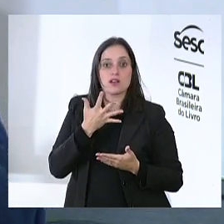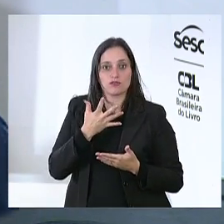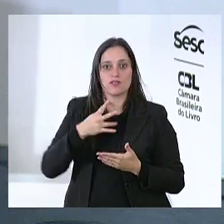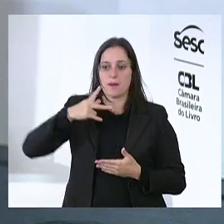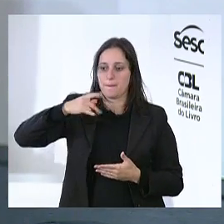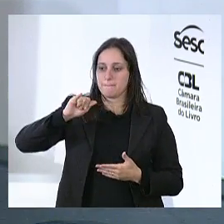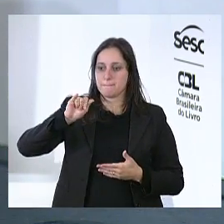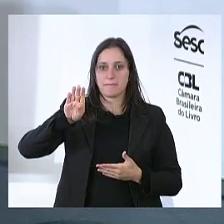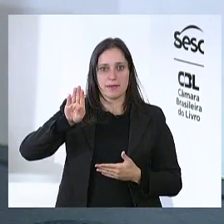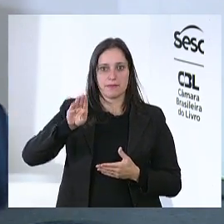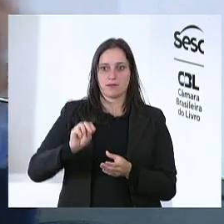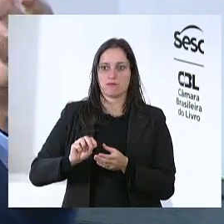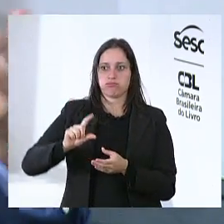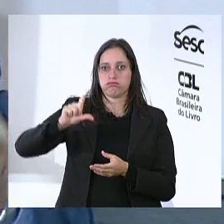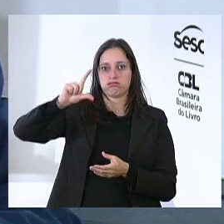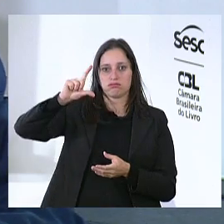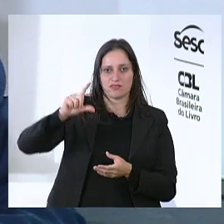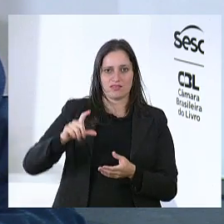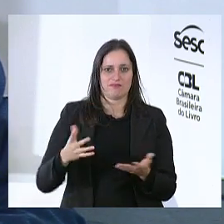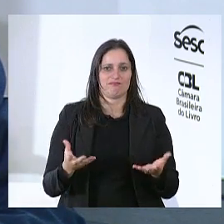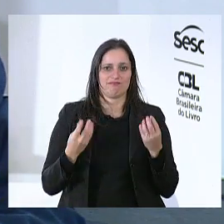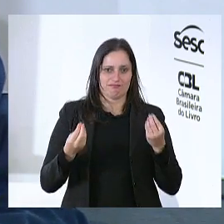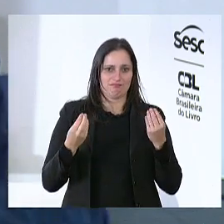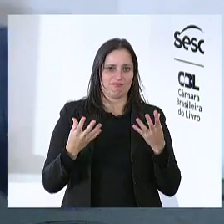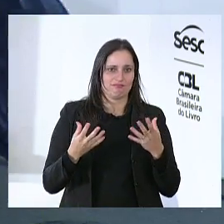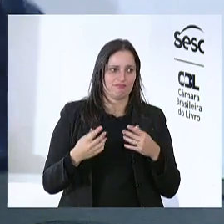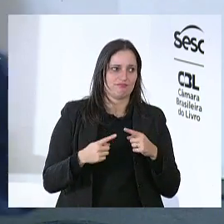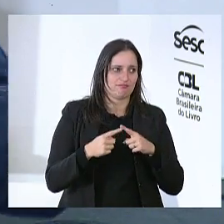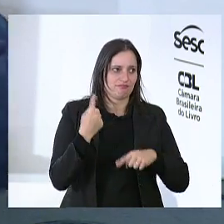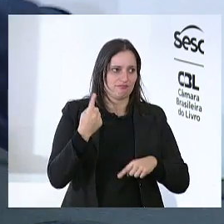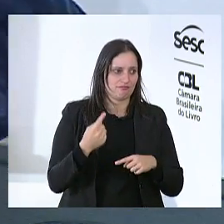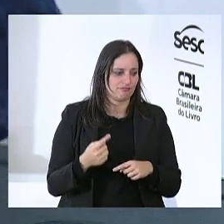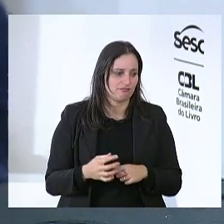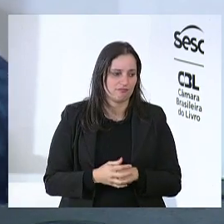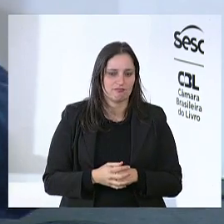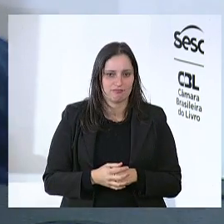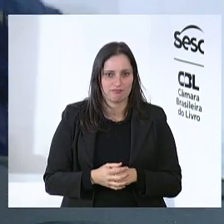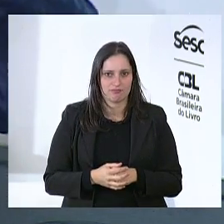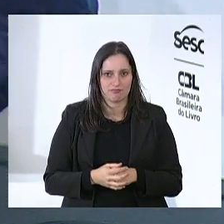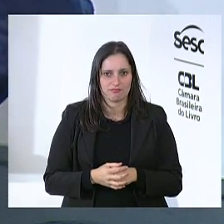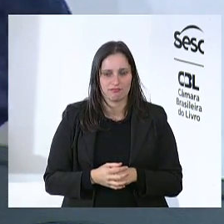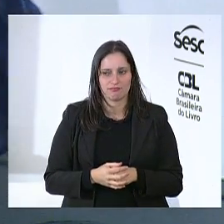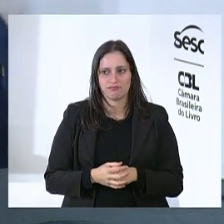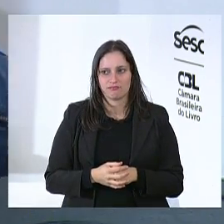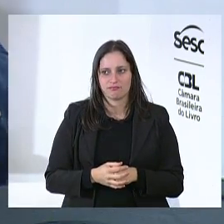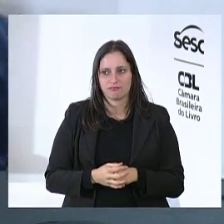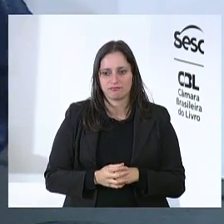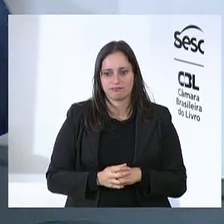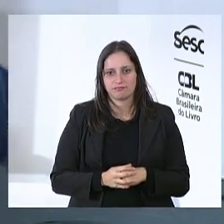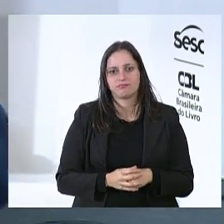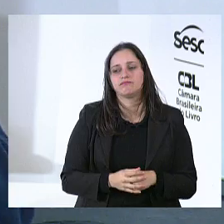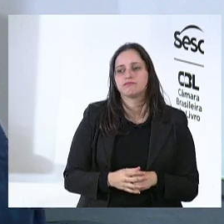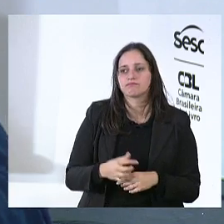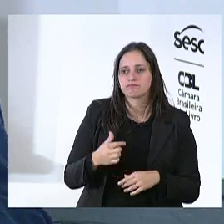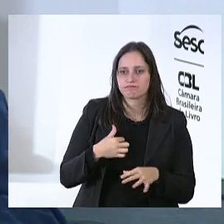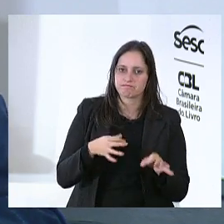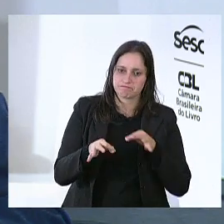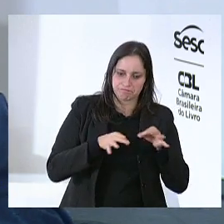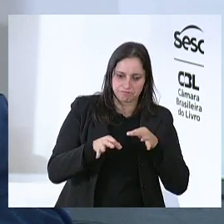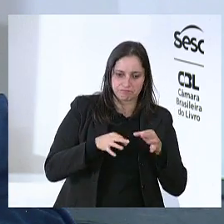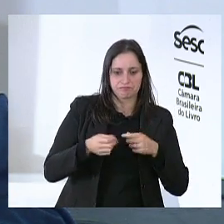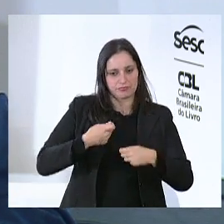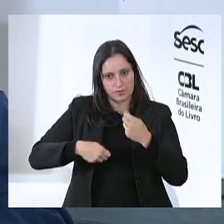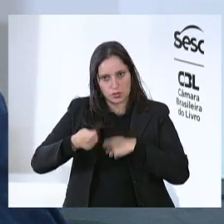Olha, você sabe em que trabalha toda essa mídia? Na incompreensão generalizada dos mecanismos financeiros, dos mecanismos econômicos.